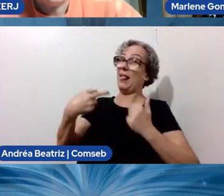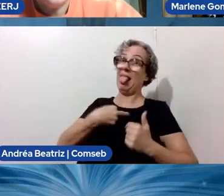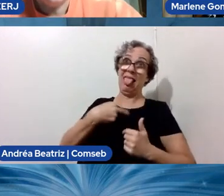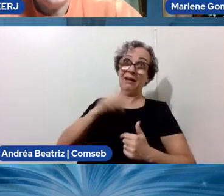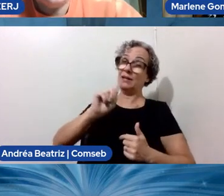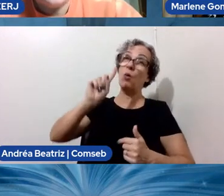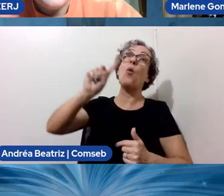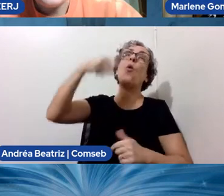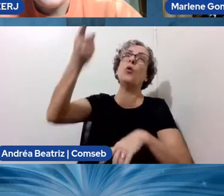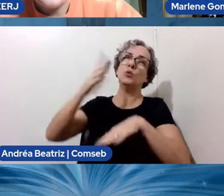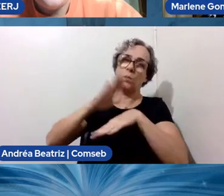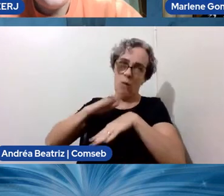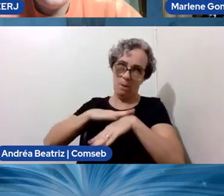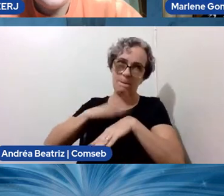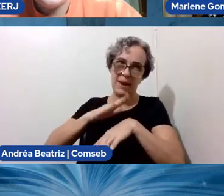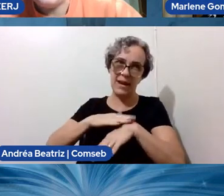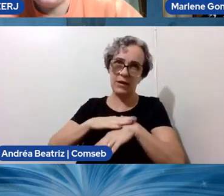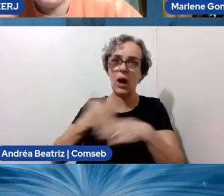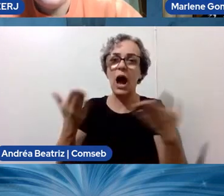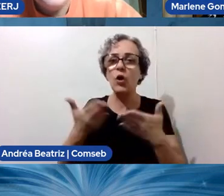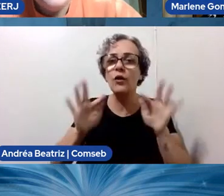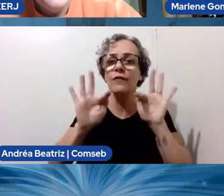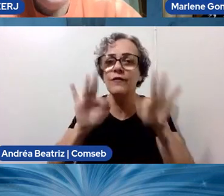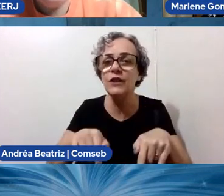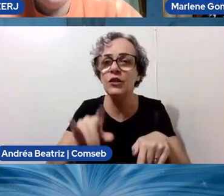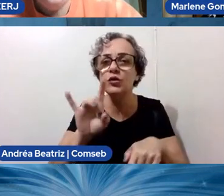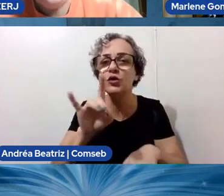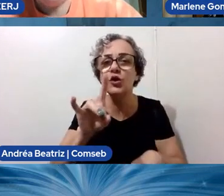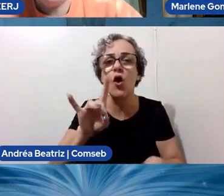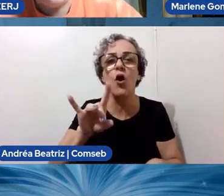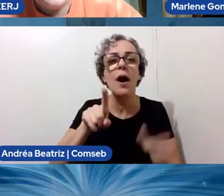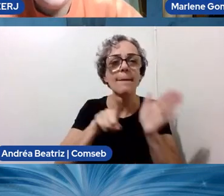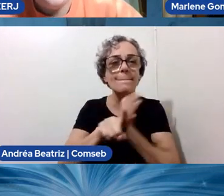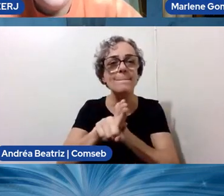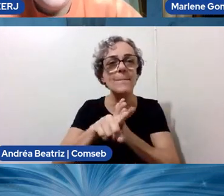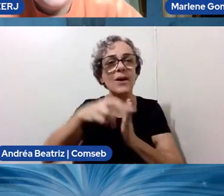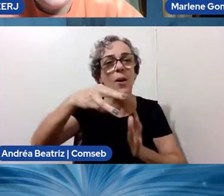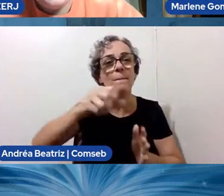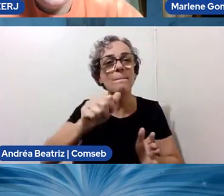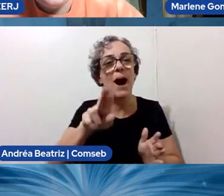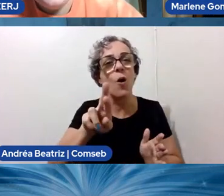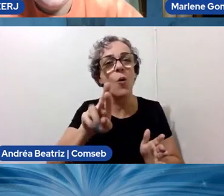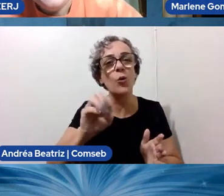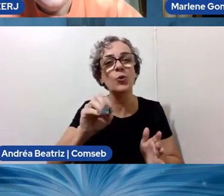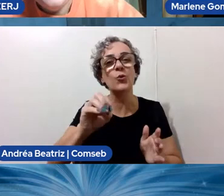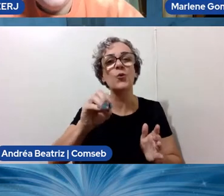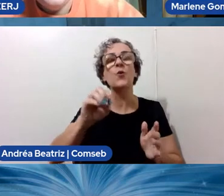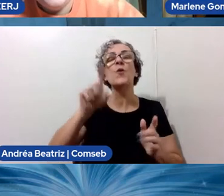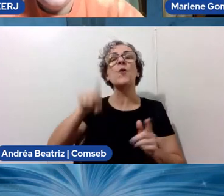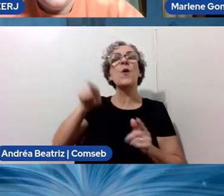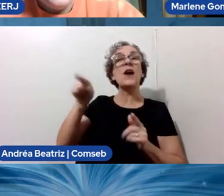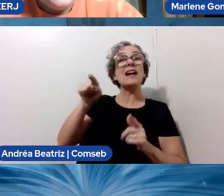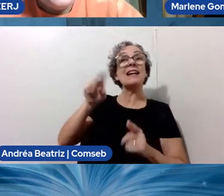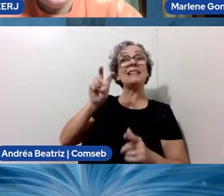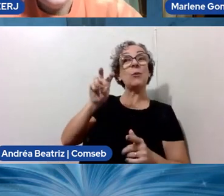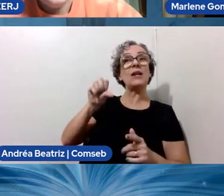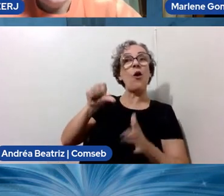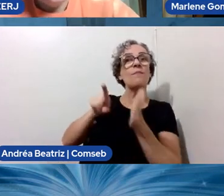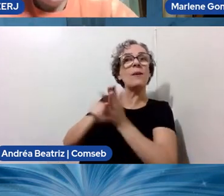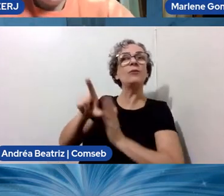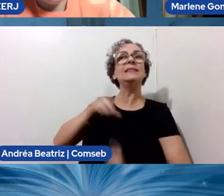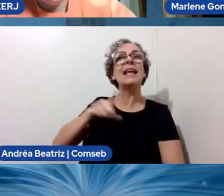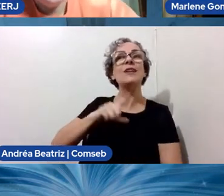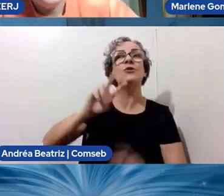momento. Pode ser, maravilhoso. O dilúvio fica para depois. Isso.